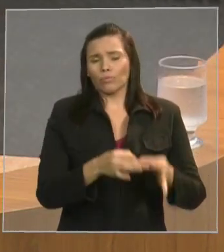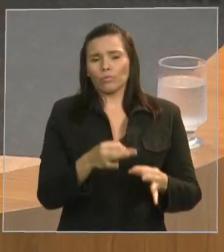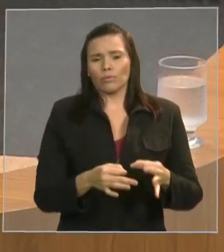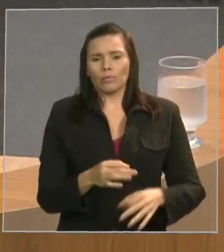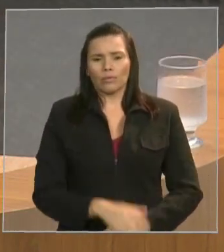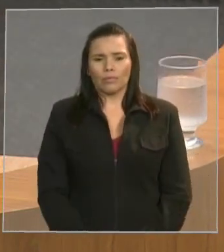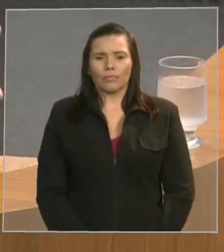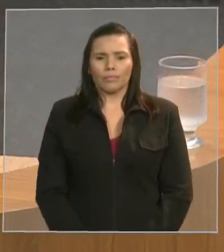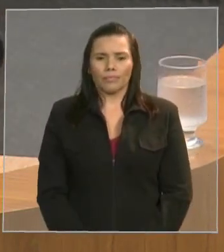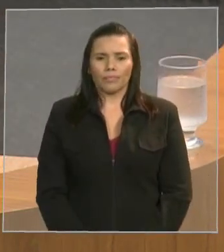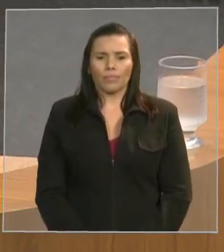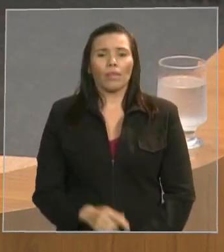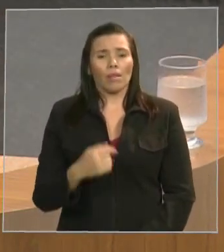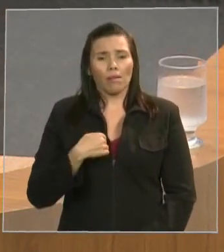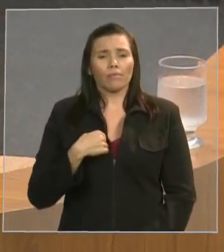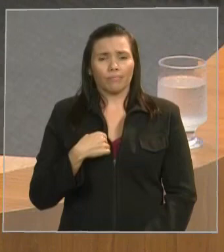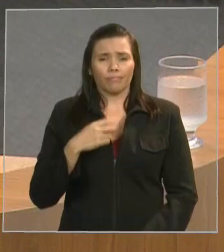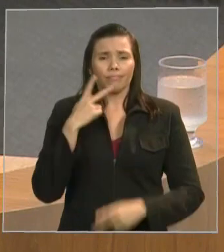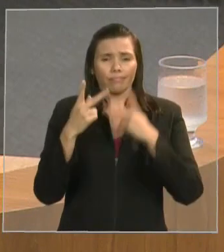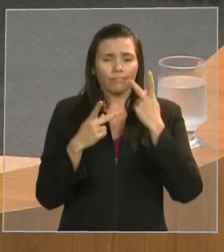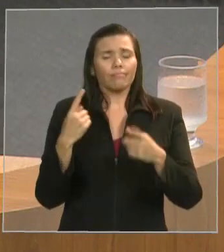comigo. Vamos ter cuidado.